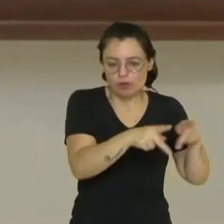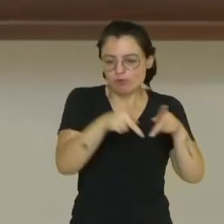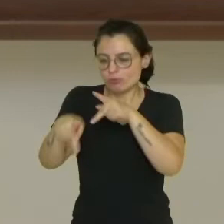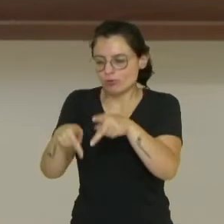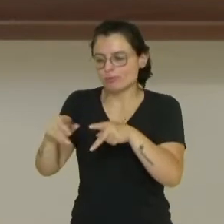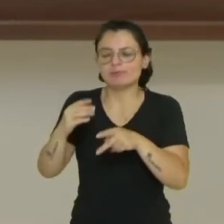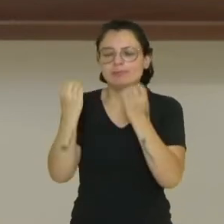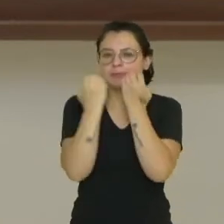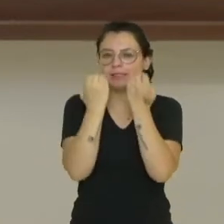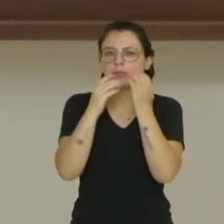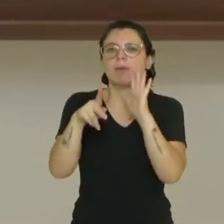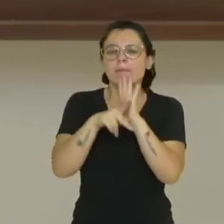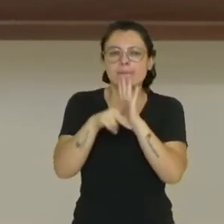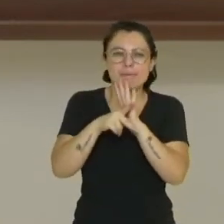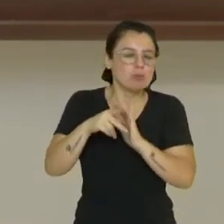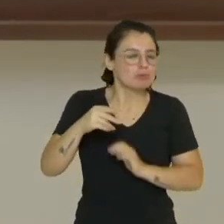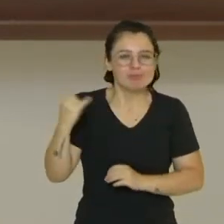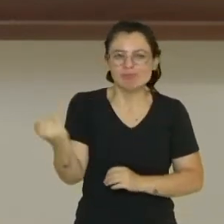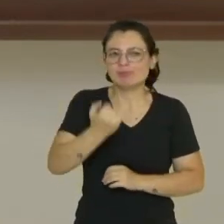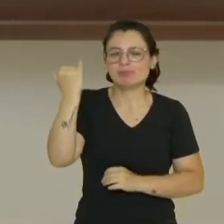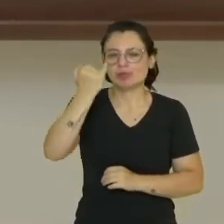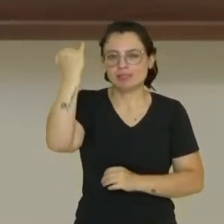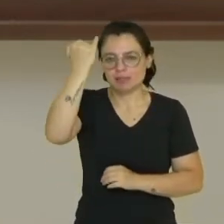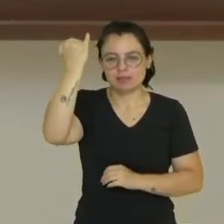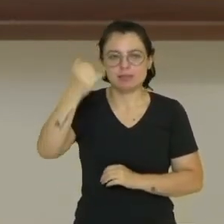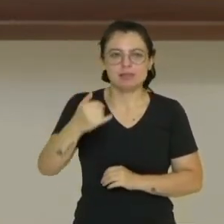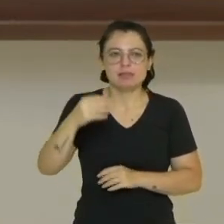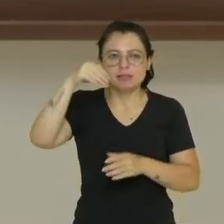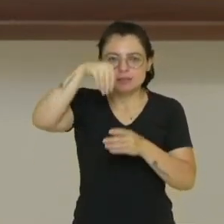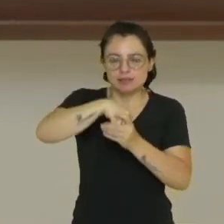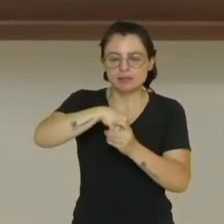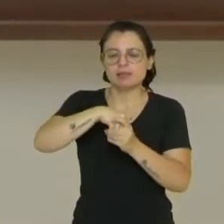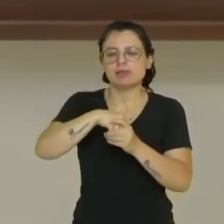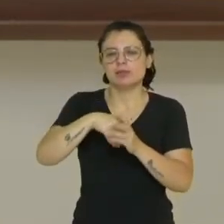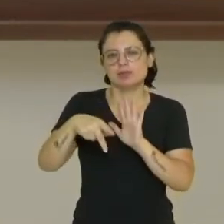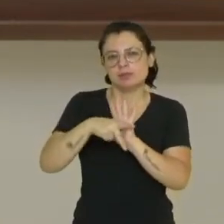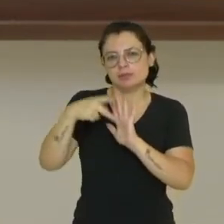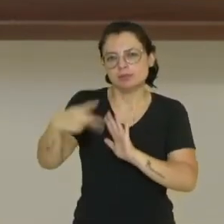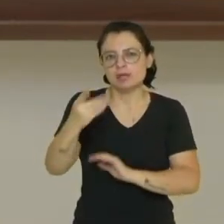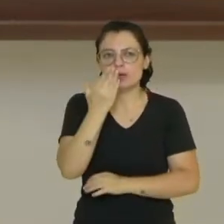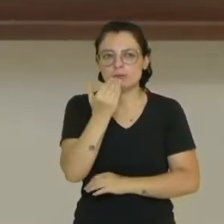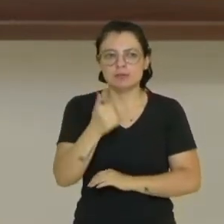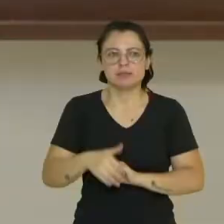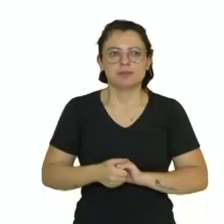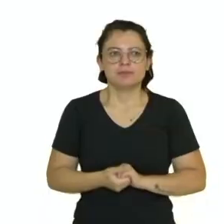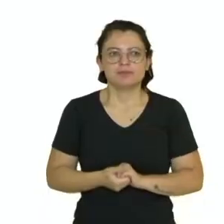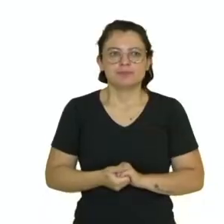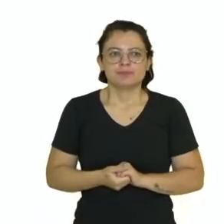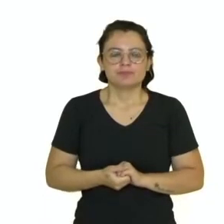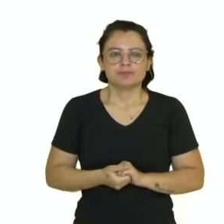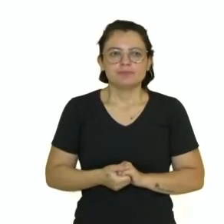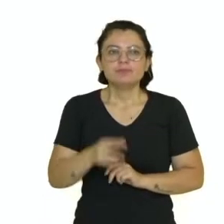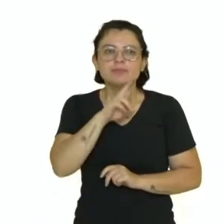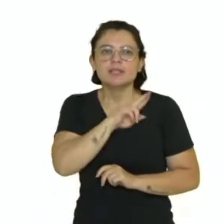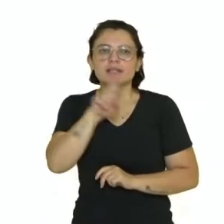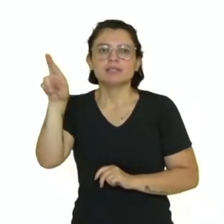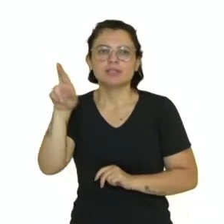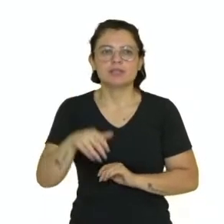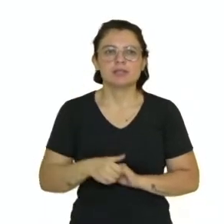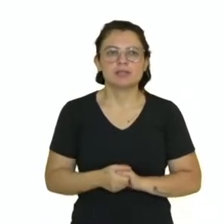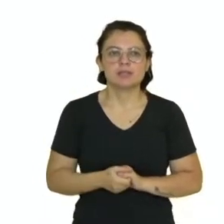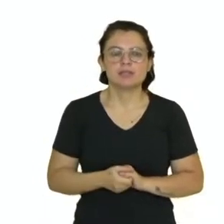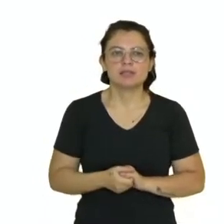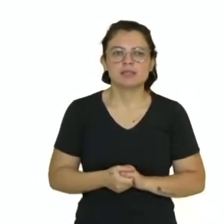o milho ele é extremamente importante na dieta desse povo, ok? Então, veja, religião. Os